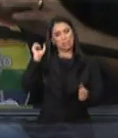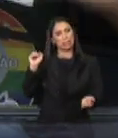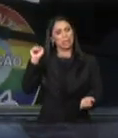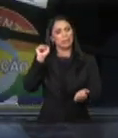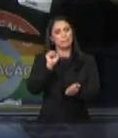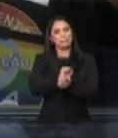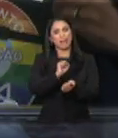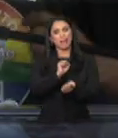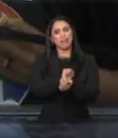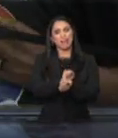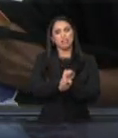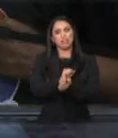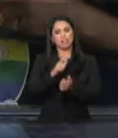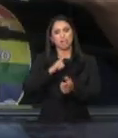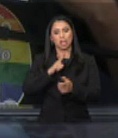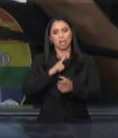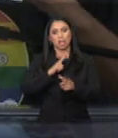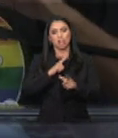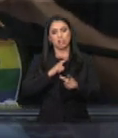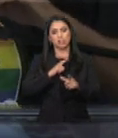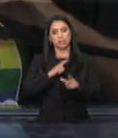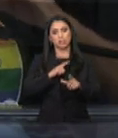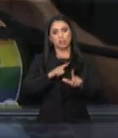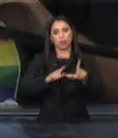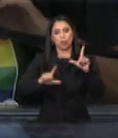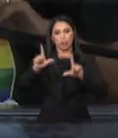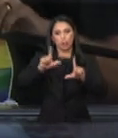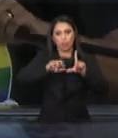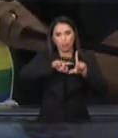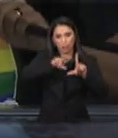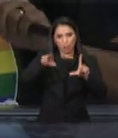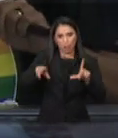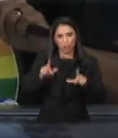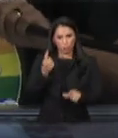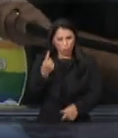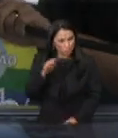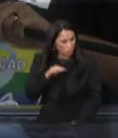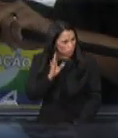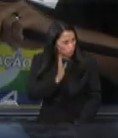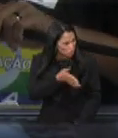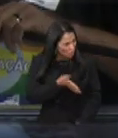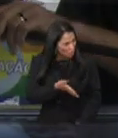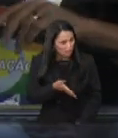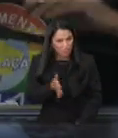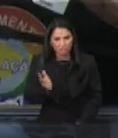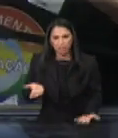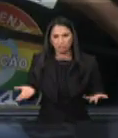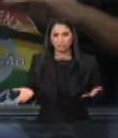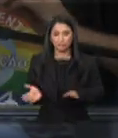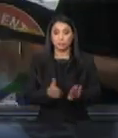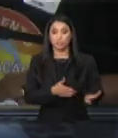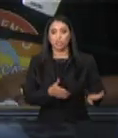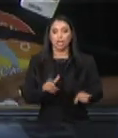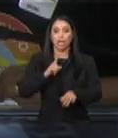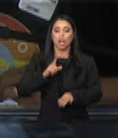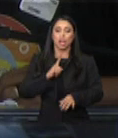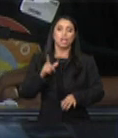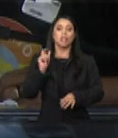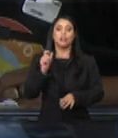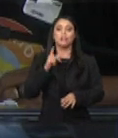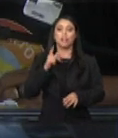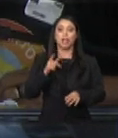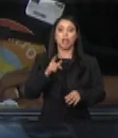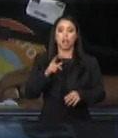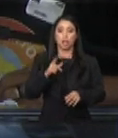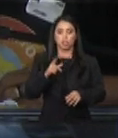ir para uma mídia que prega um minuto já que prega que prega que a população de rua